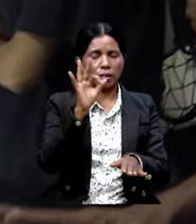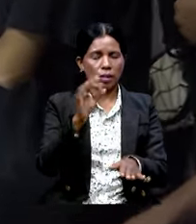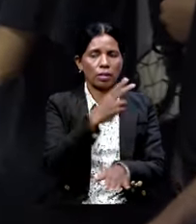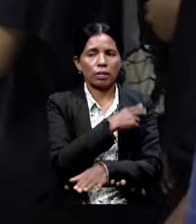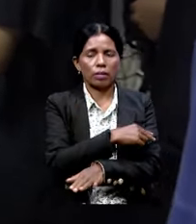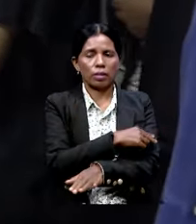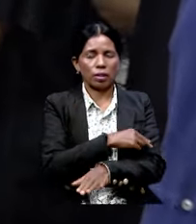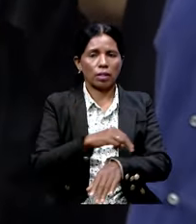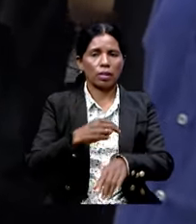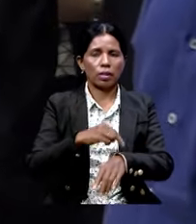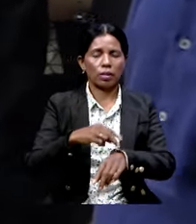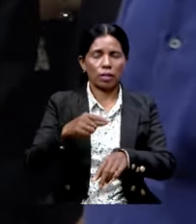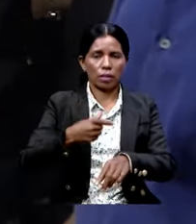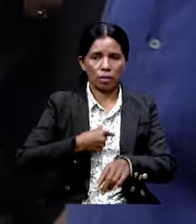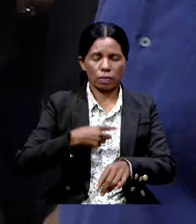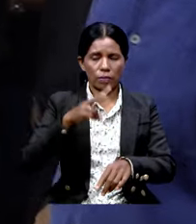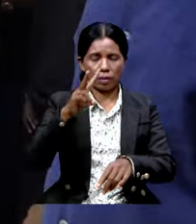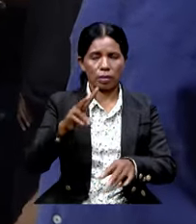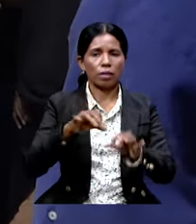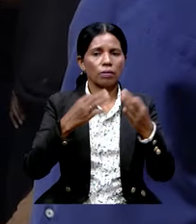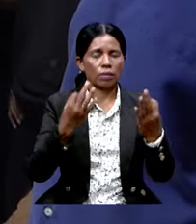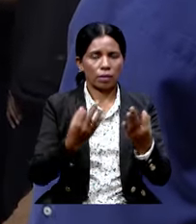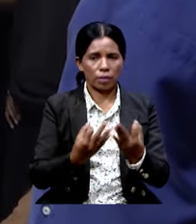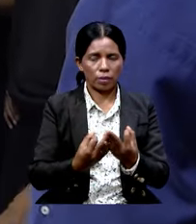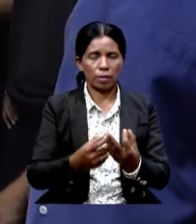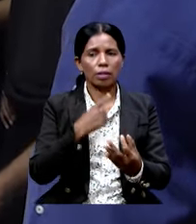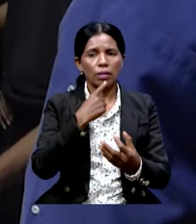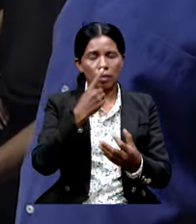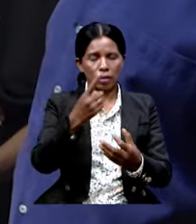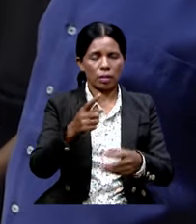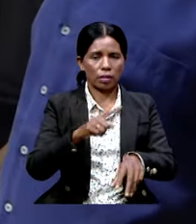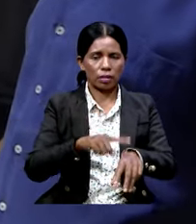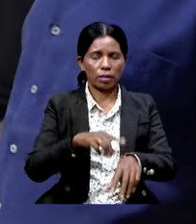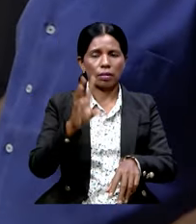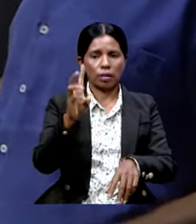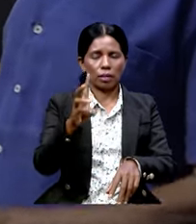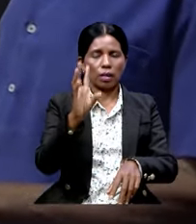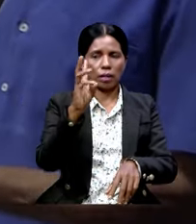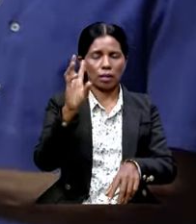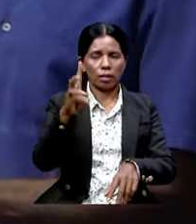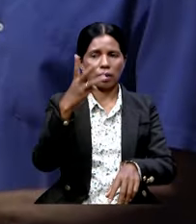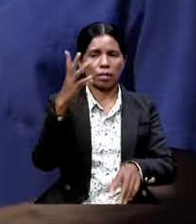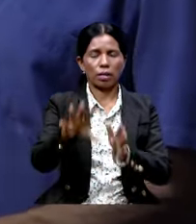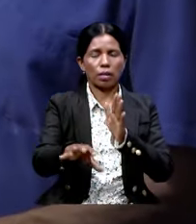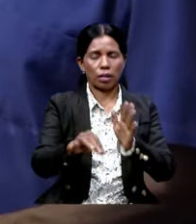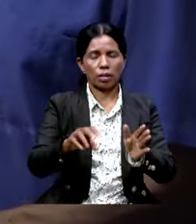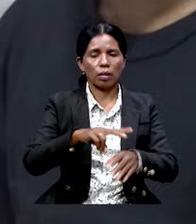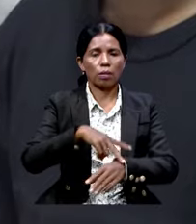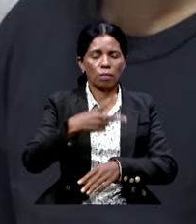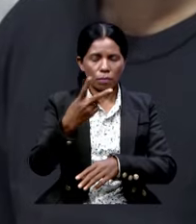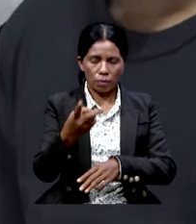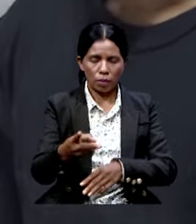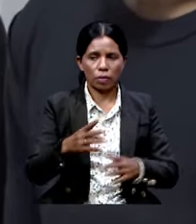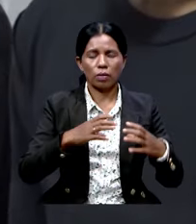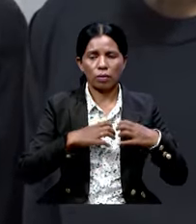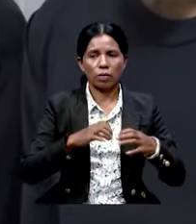Nacional Guido Valadares. Família saudoso informa Tukunenda Derni, saudoso reta na Takasan Fuan, no ne